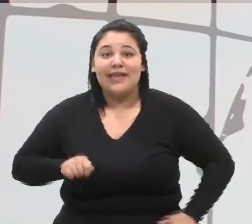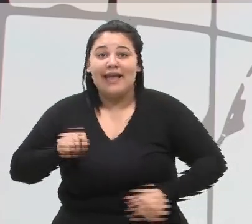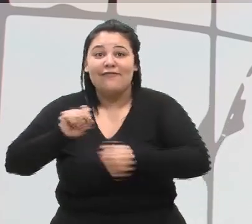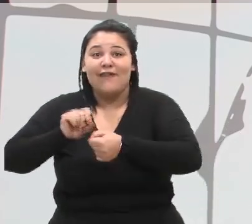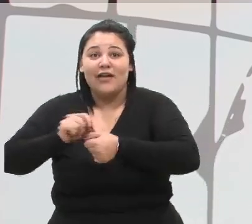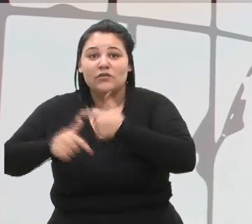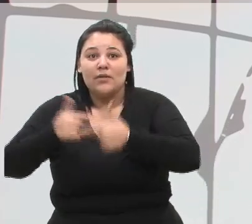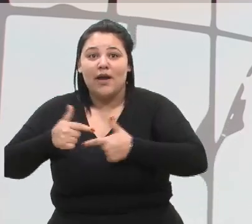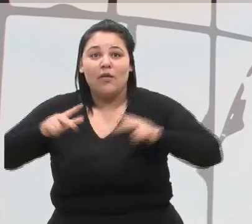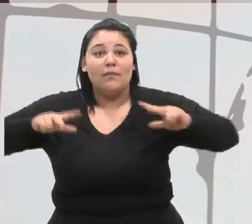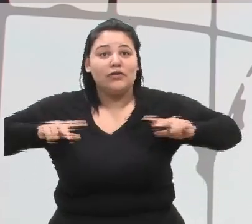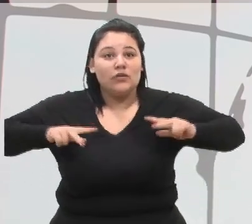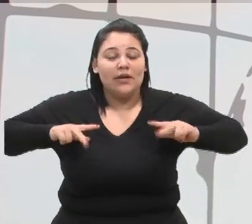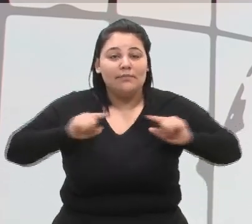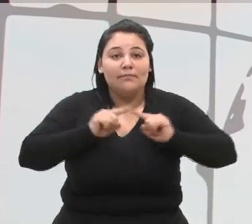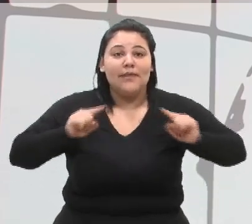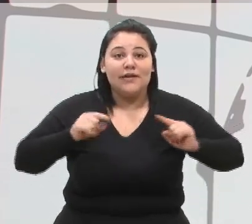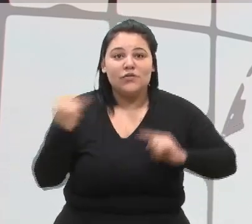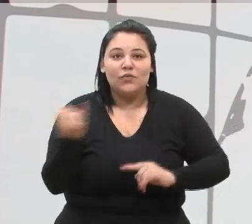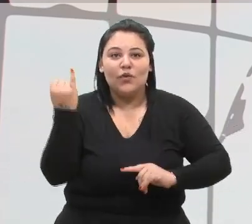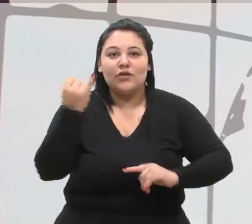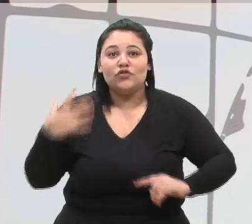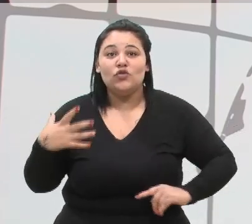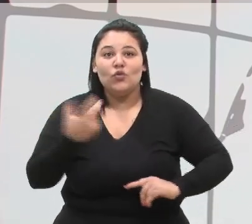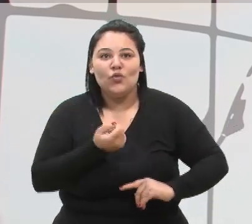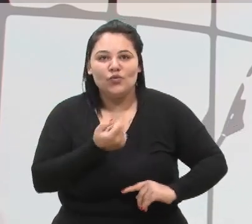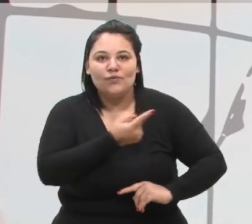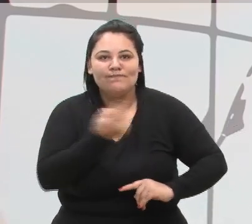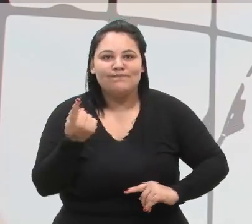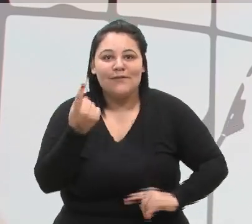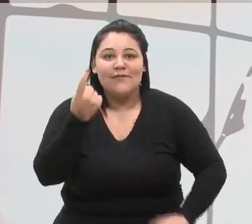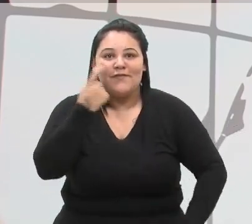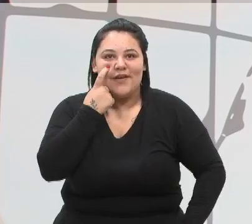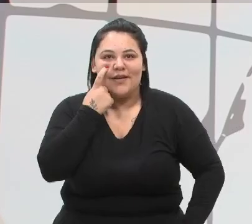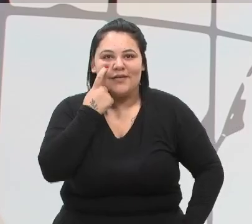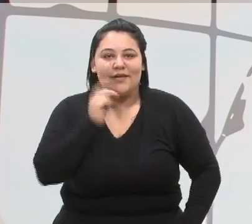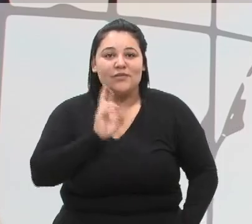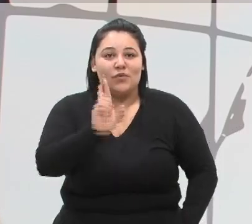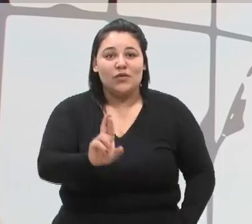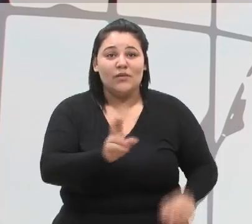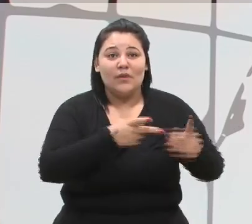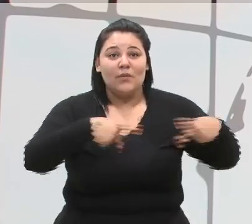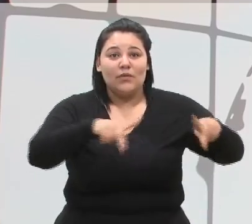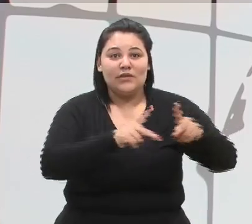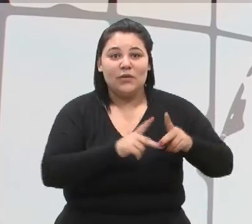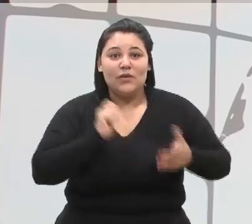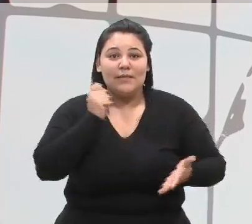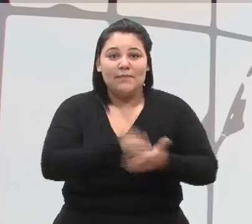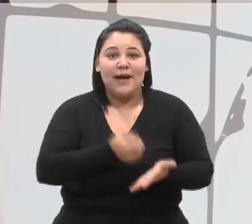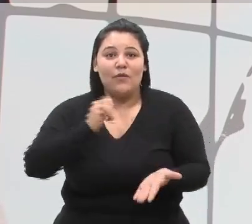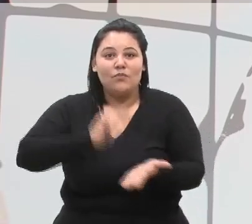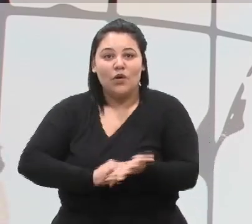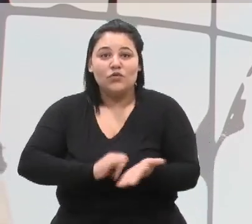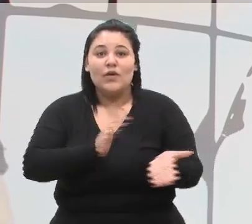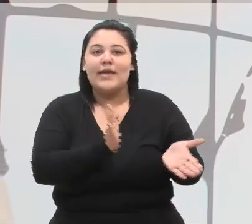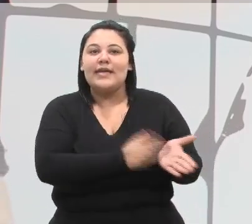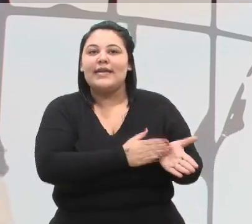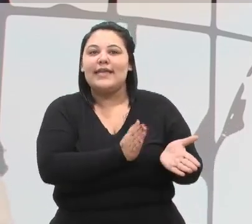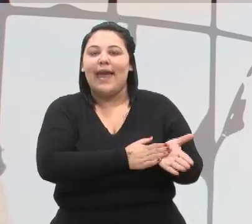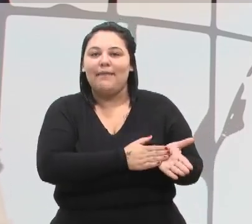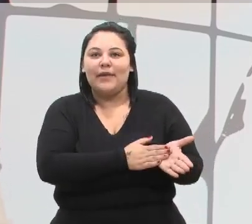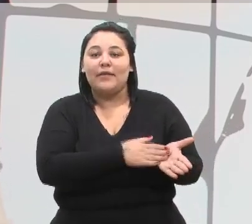privado. Mas o mais importante de tudo, o dever para a população que está ali, que paga seus impostos, que nos cobra e deve nos cobrar